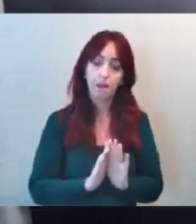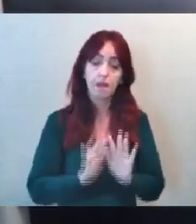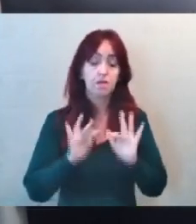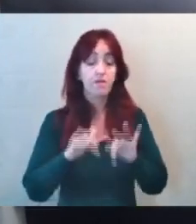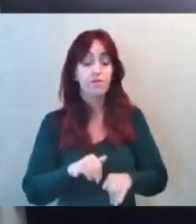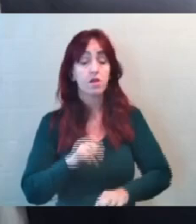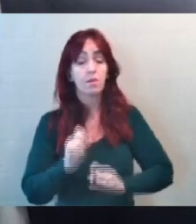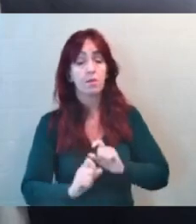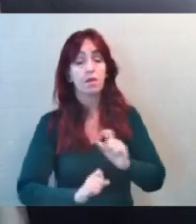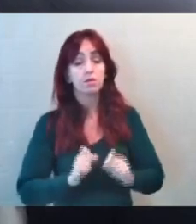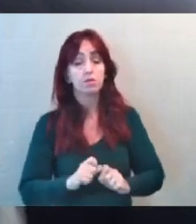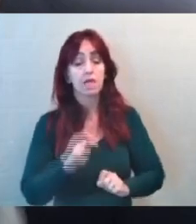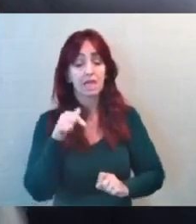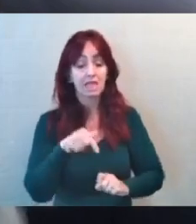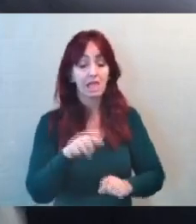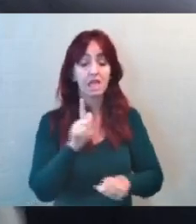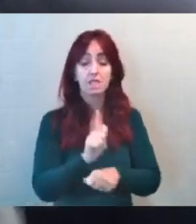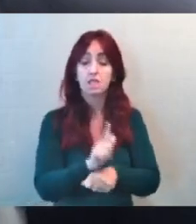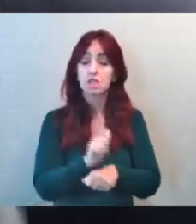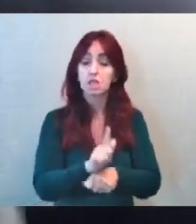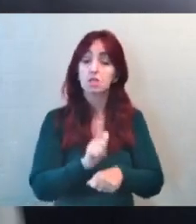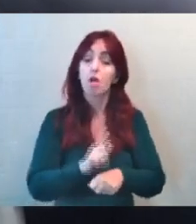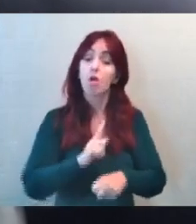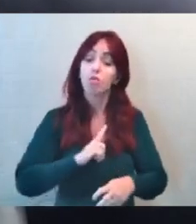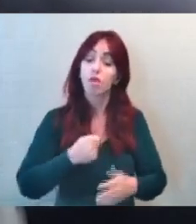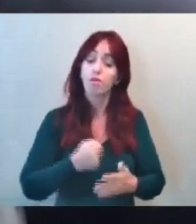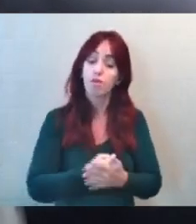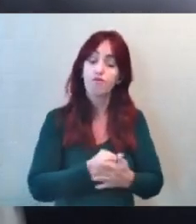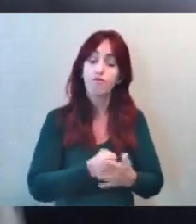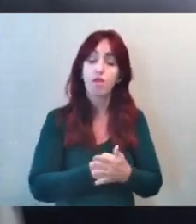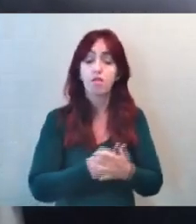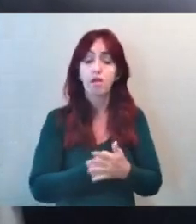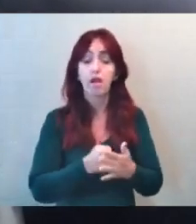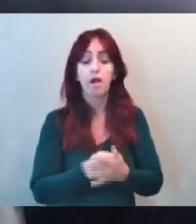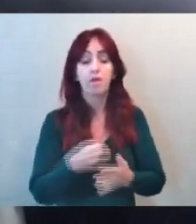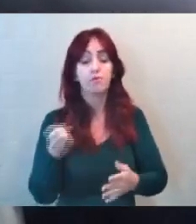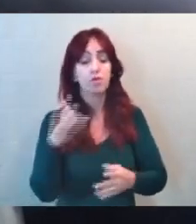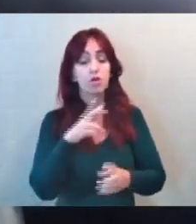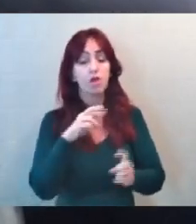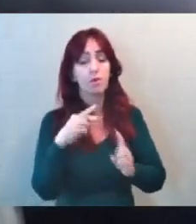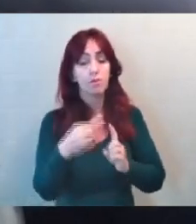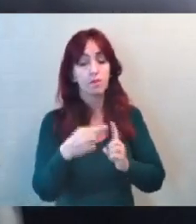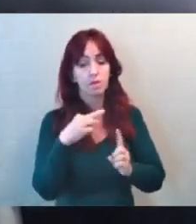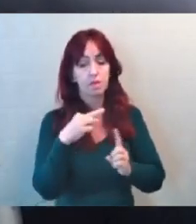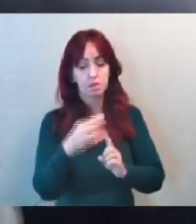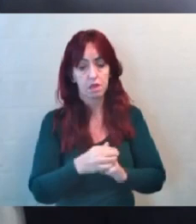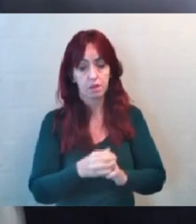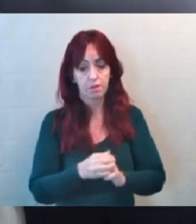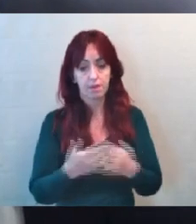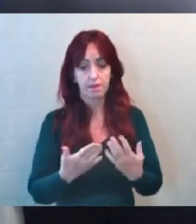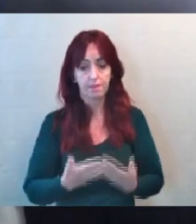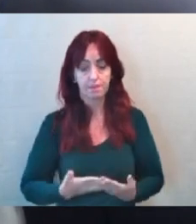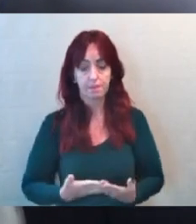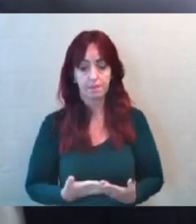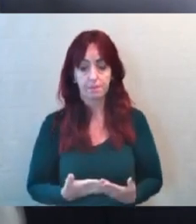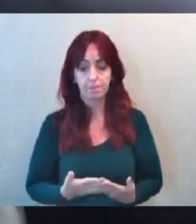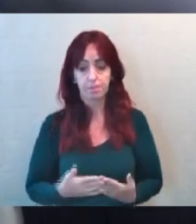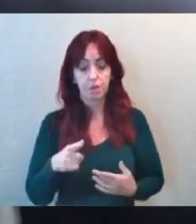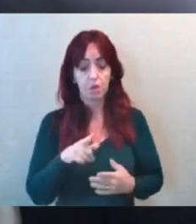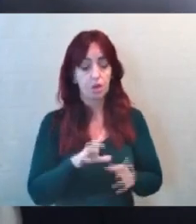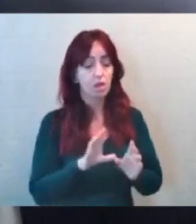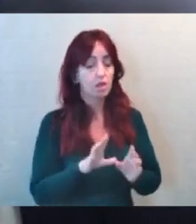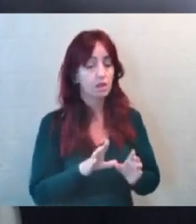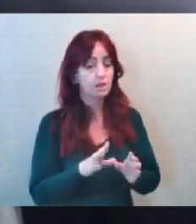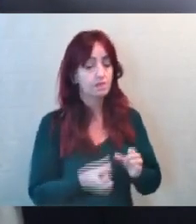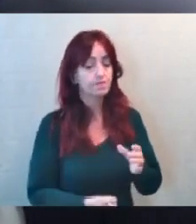finalmente, nessa gestão, eles foram enfrentados com uma nova perspectiva. Aquilo que se configurou ao